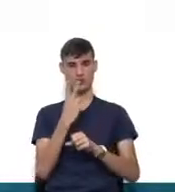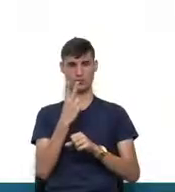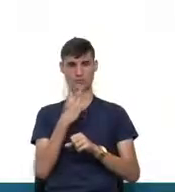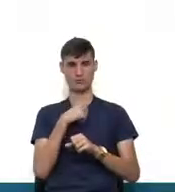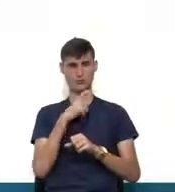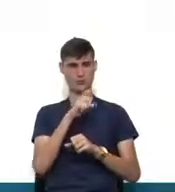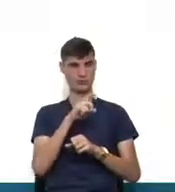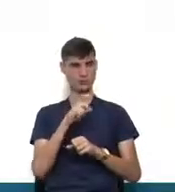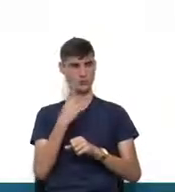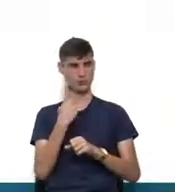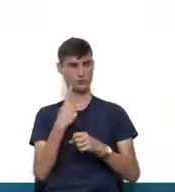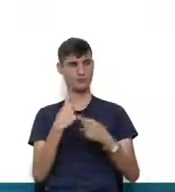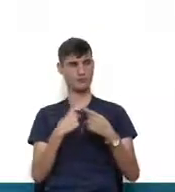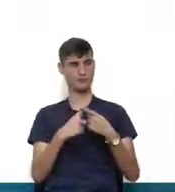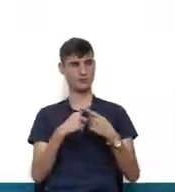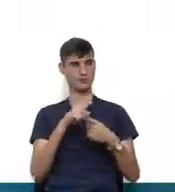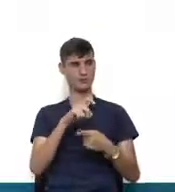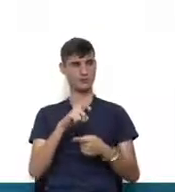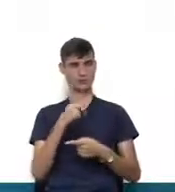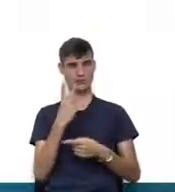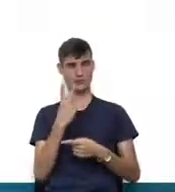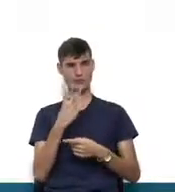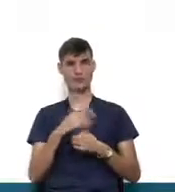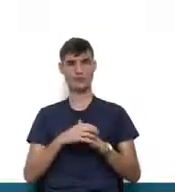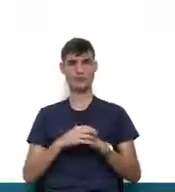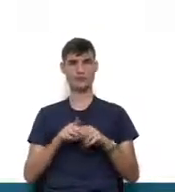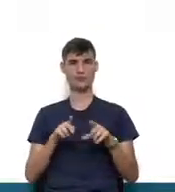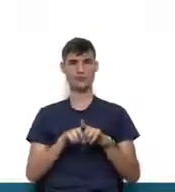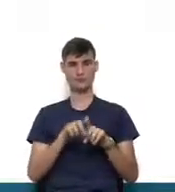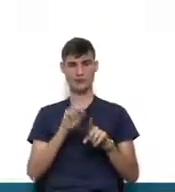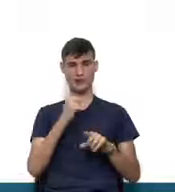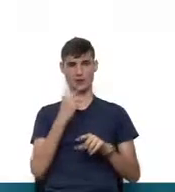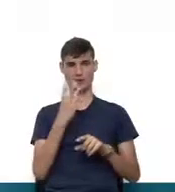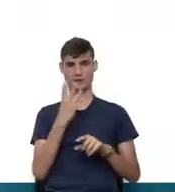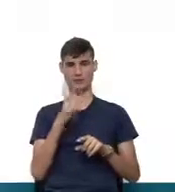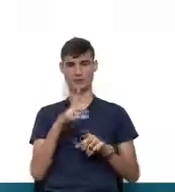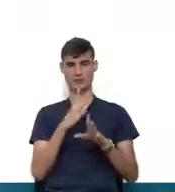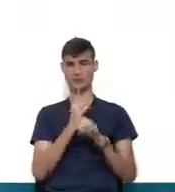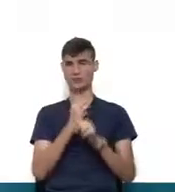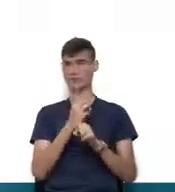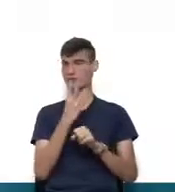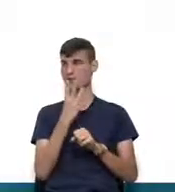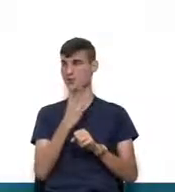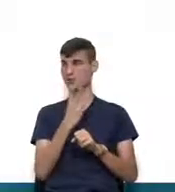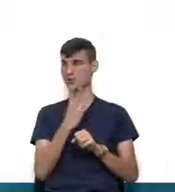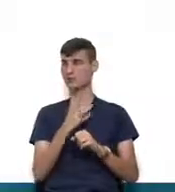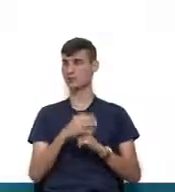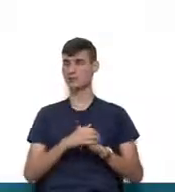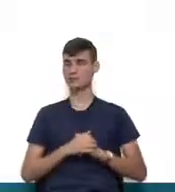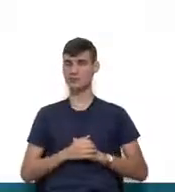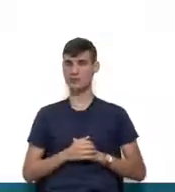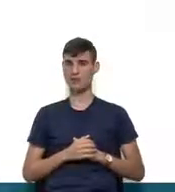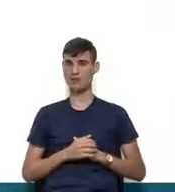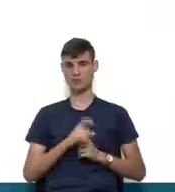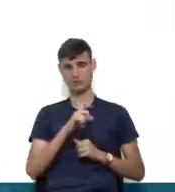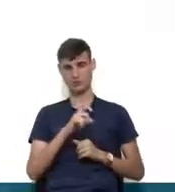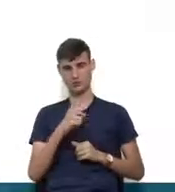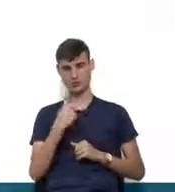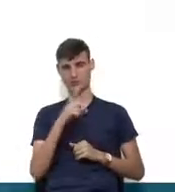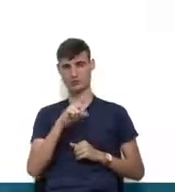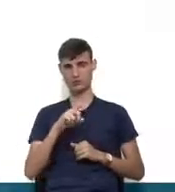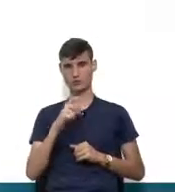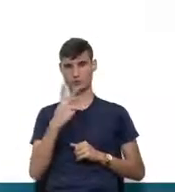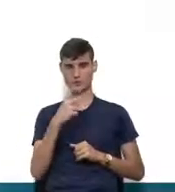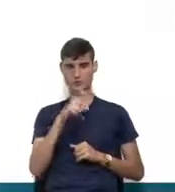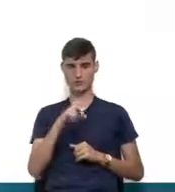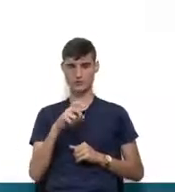termos, x1 mais x2. E o S3, a soma dos três termos. E quando eu considero esse